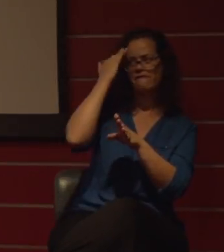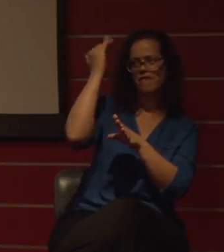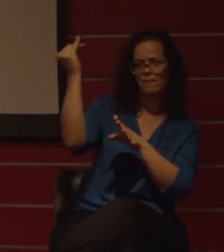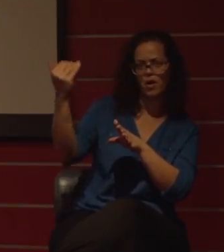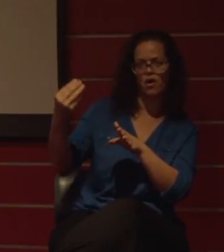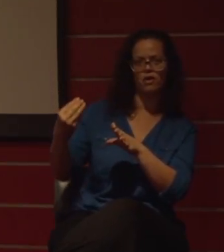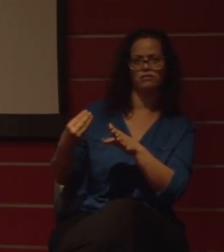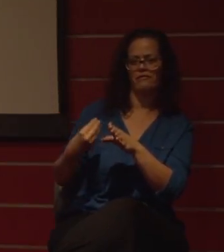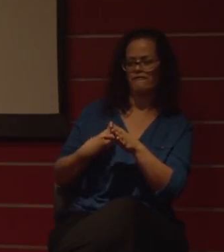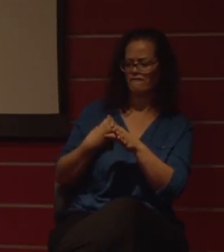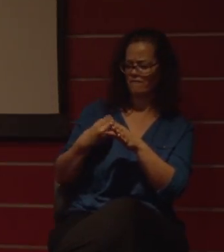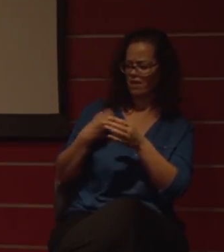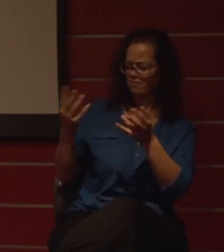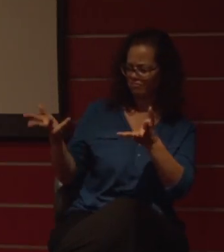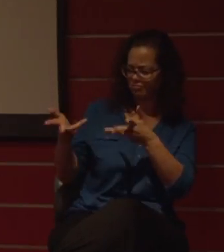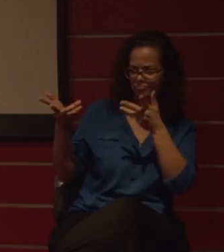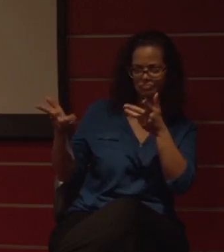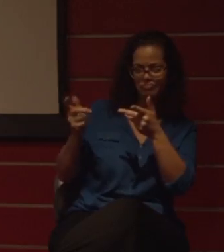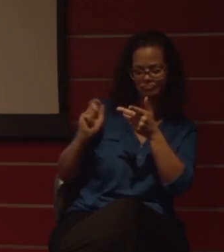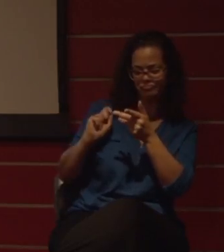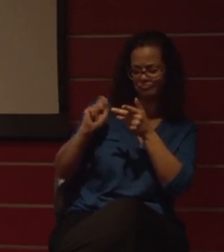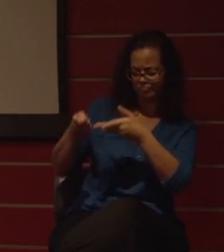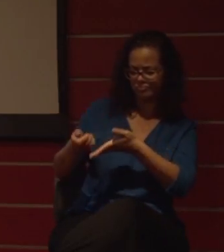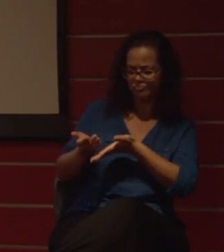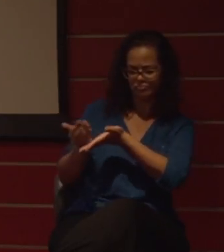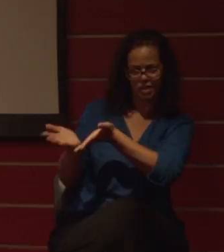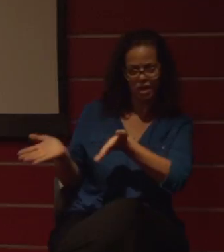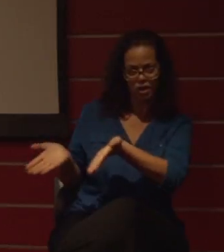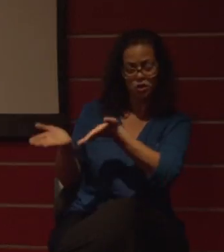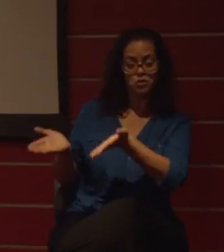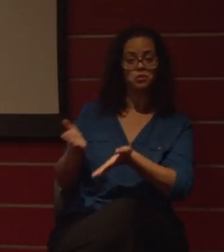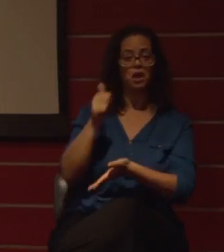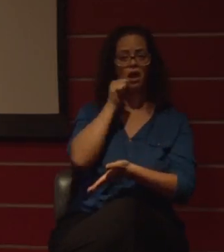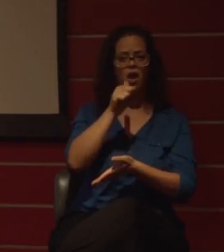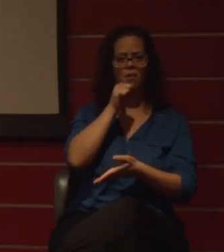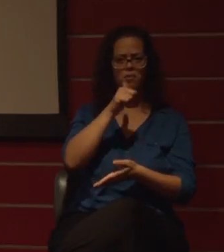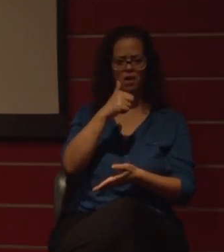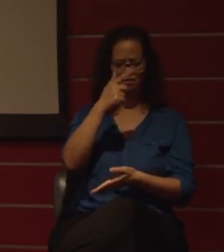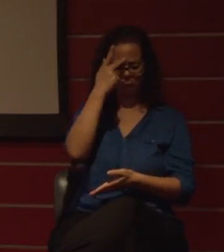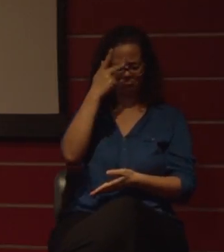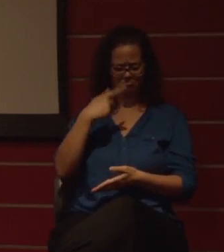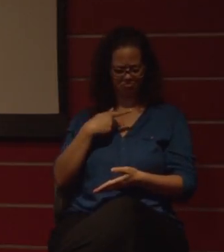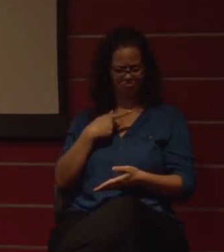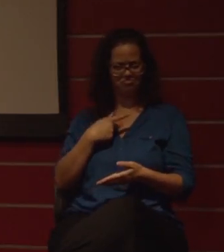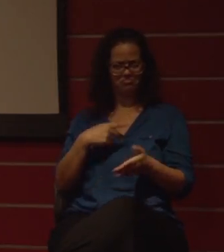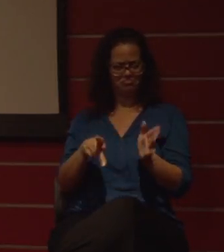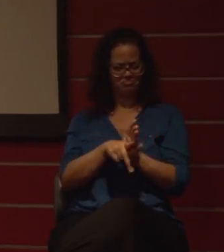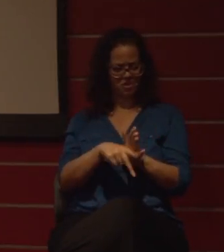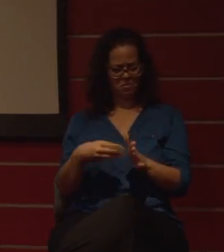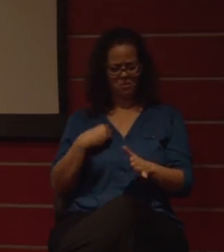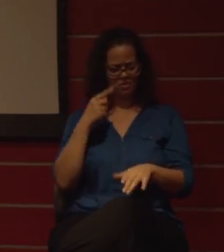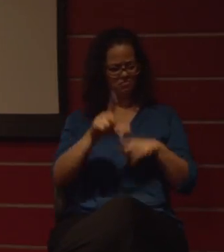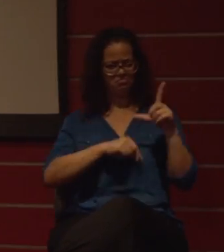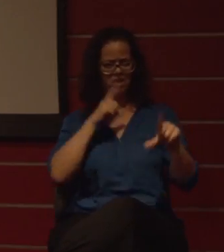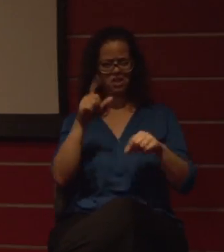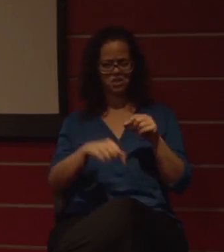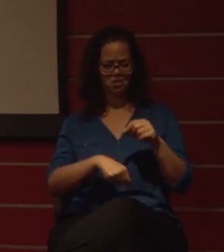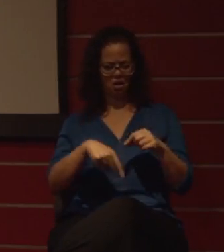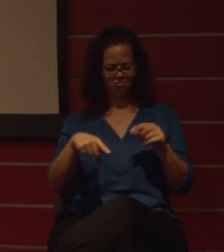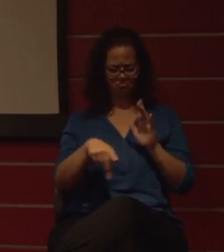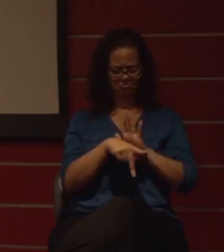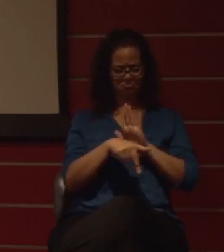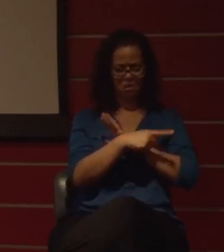vida suficiente e e autônoma né que toma as próprias decisões que toma as rédias da própria